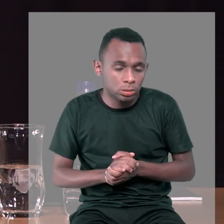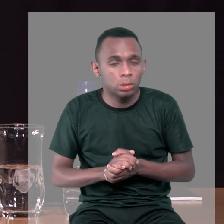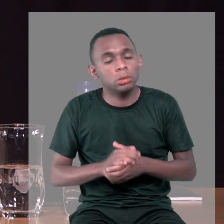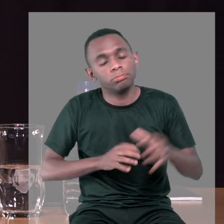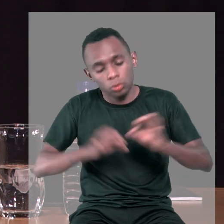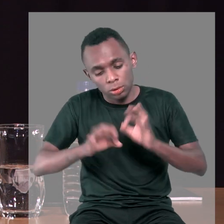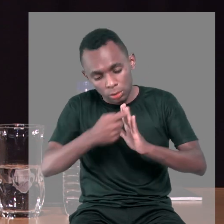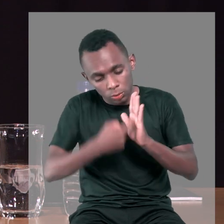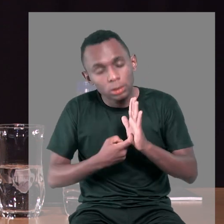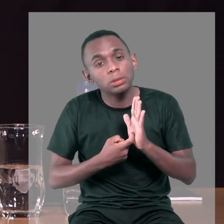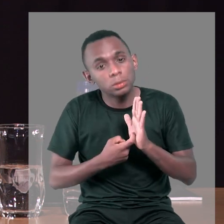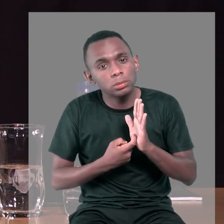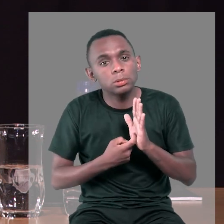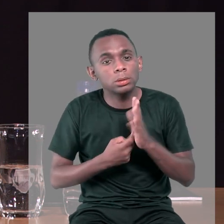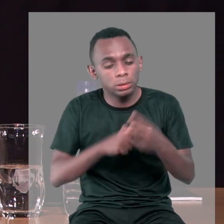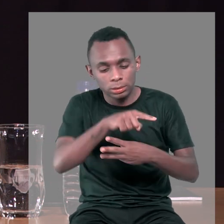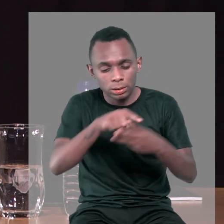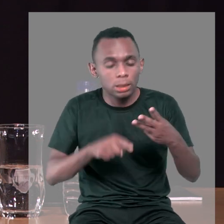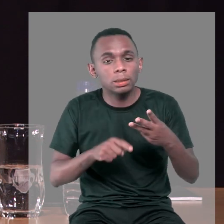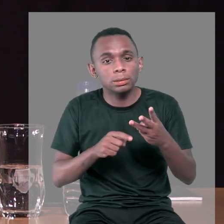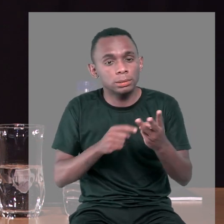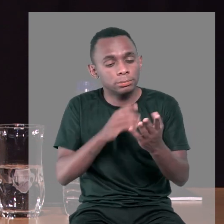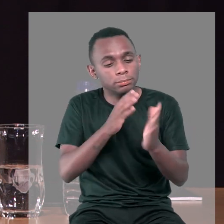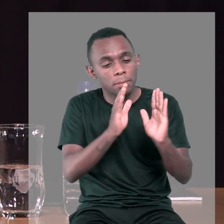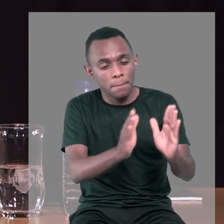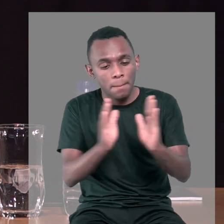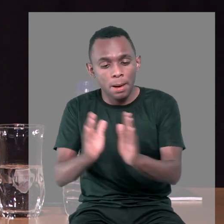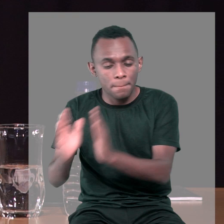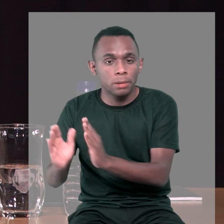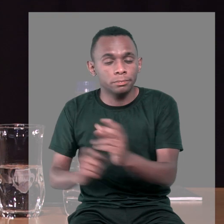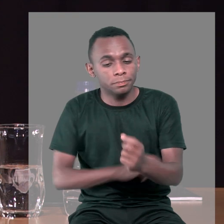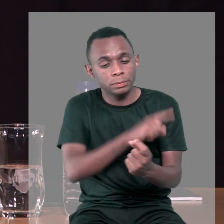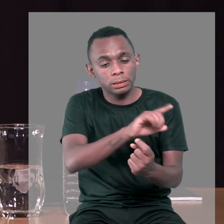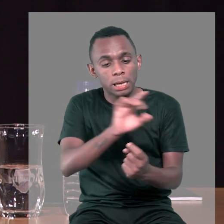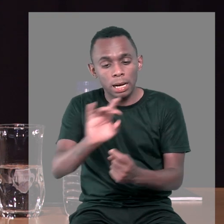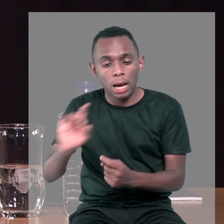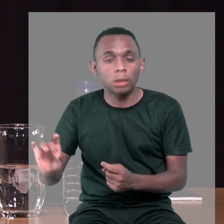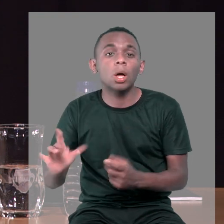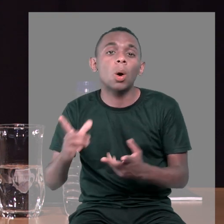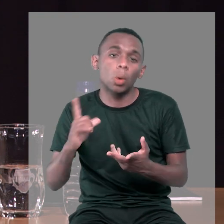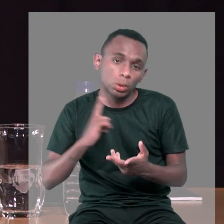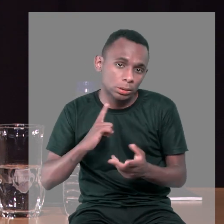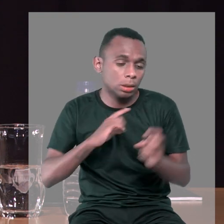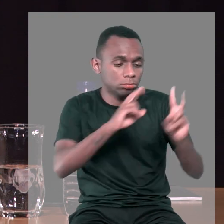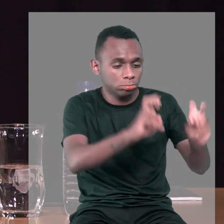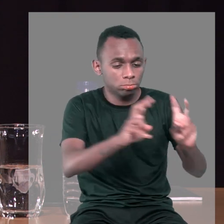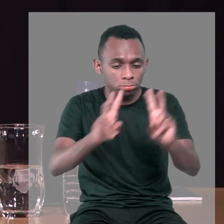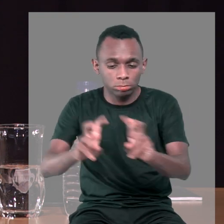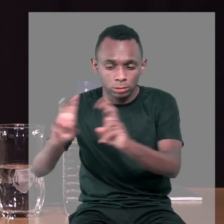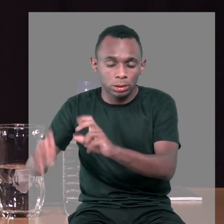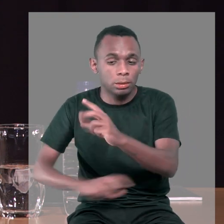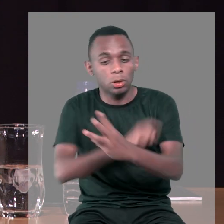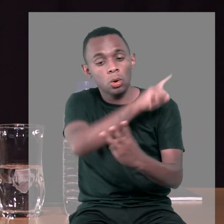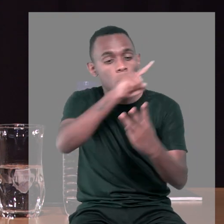ausência de pensamento, na segunda o tópico do memória e esquecimento, e na terceira parte o tópico